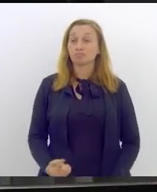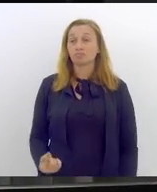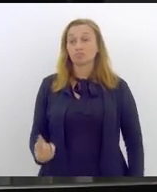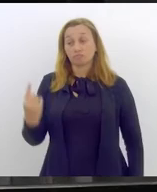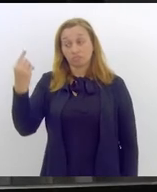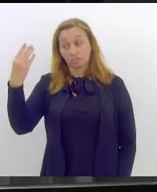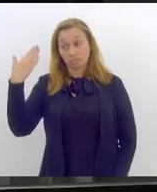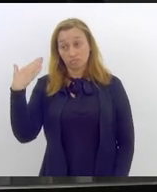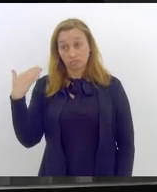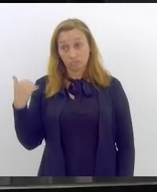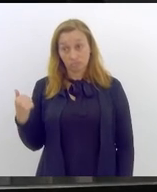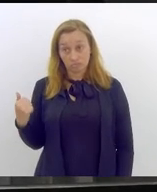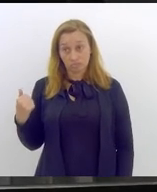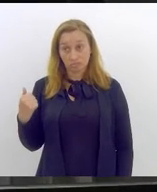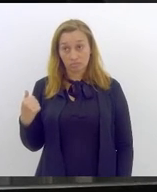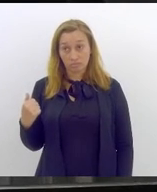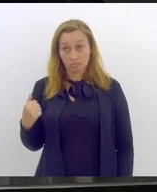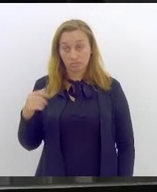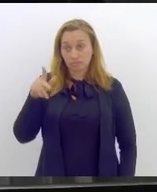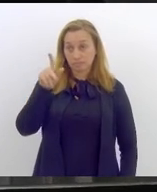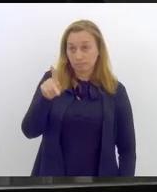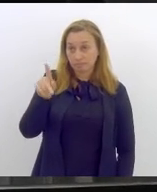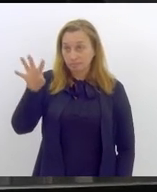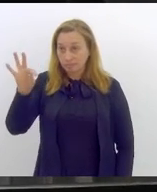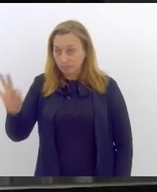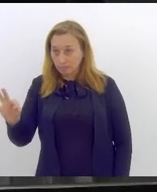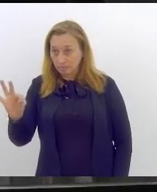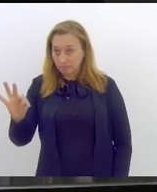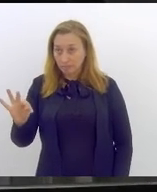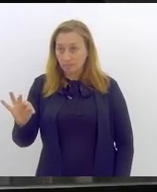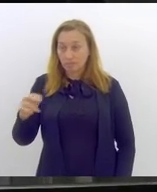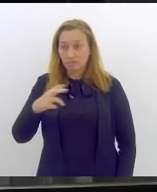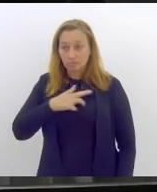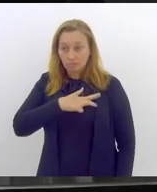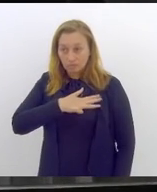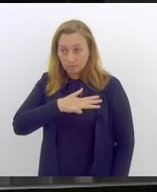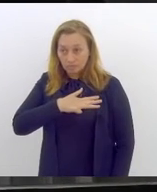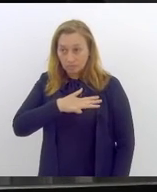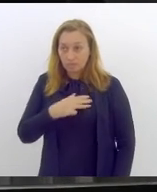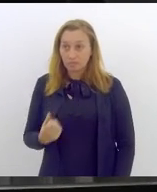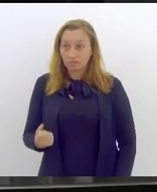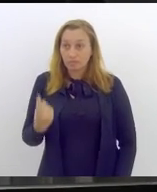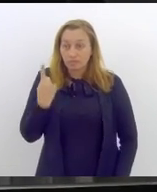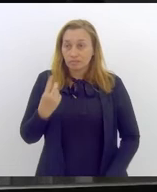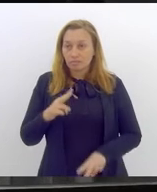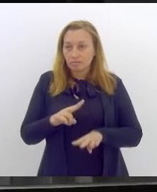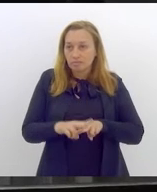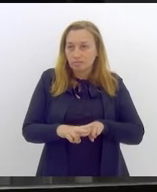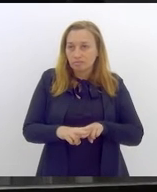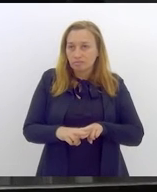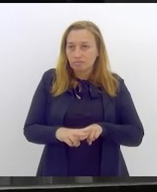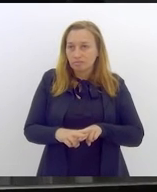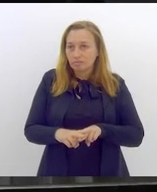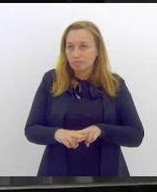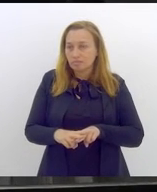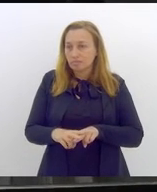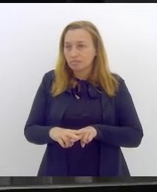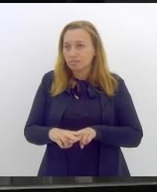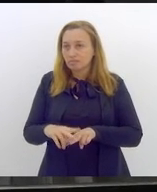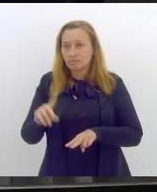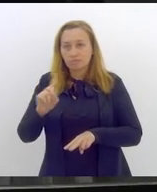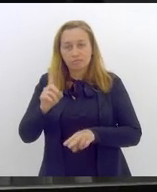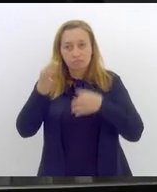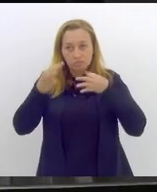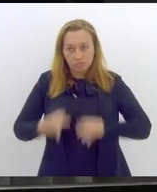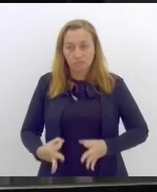nós temos o candidato do PT Luiz Inácio Lula da Silva ex-presidiário desonesto que quer